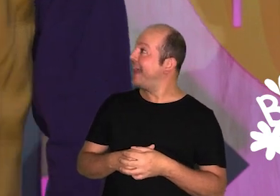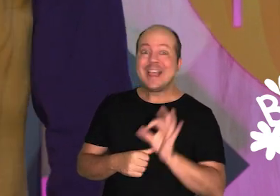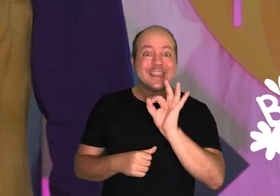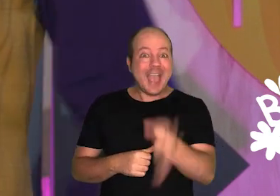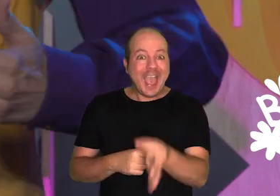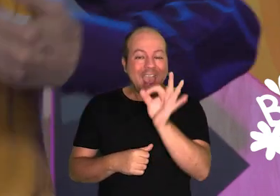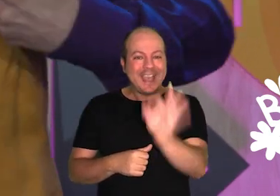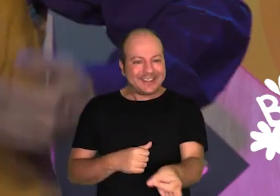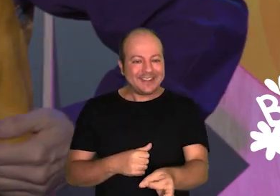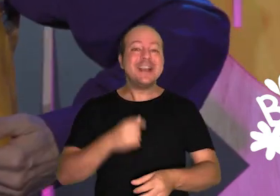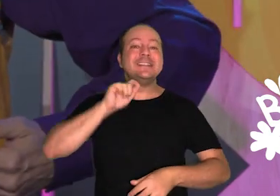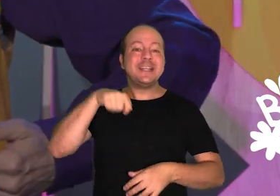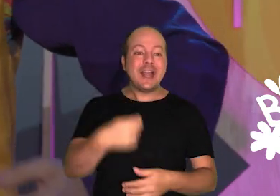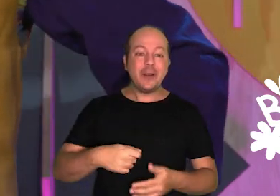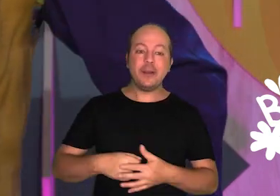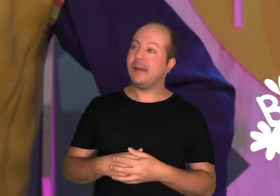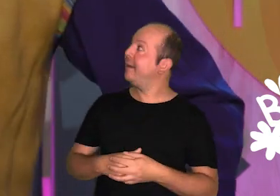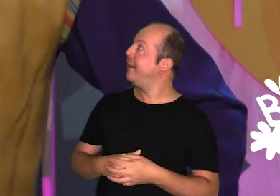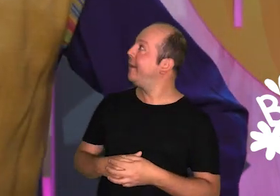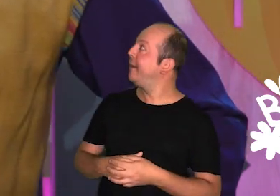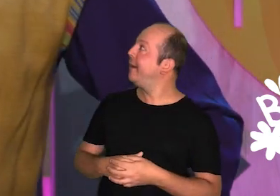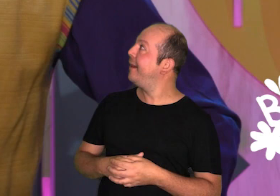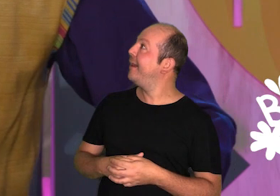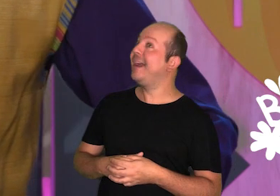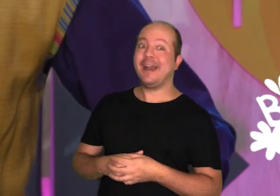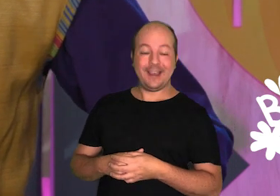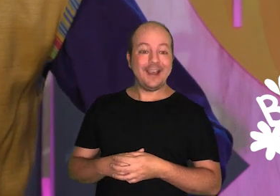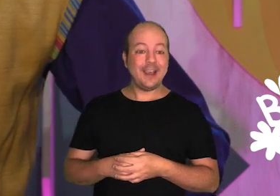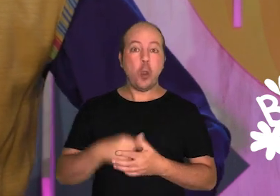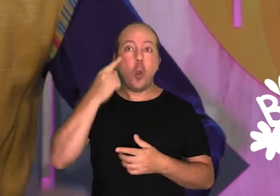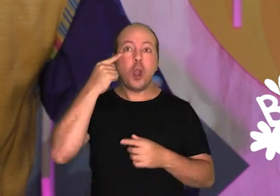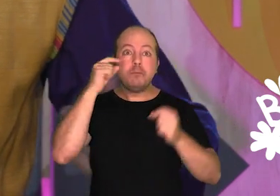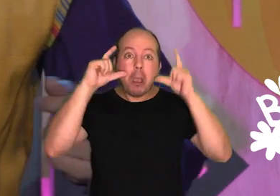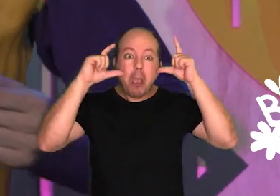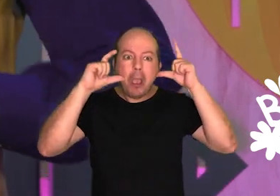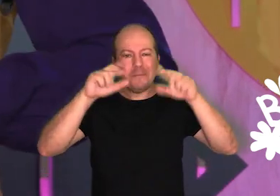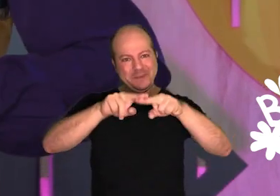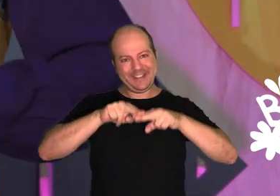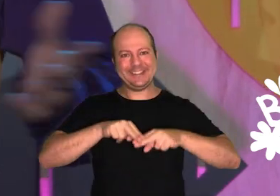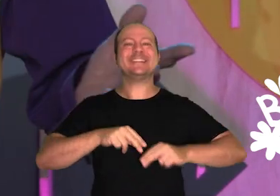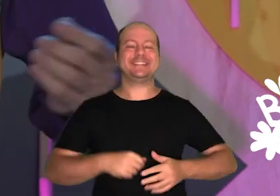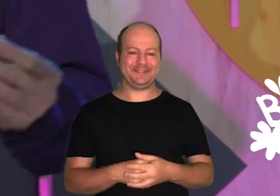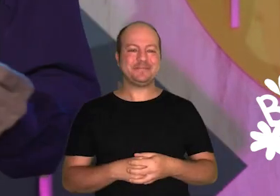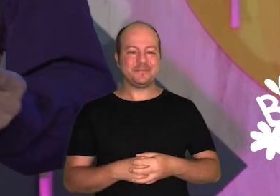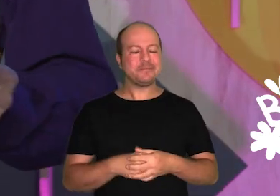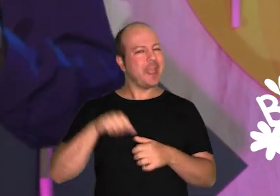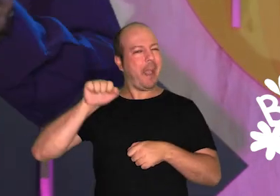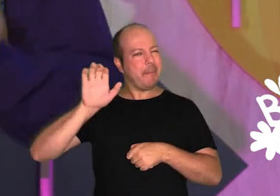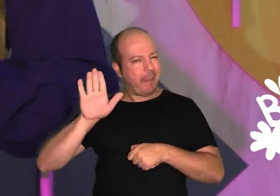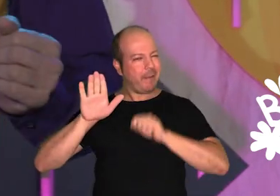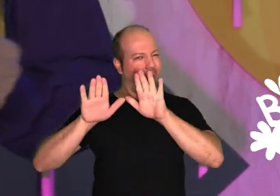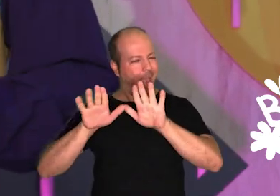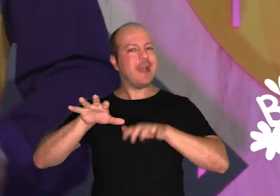Álvaro. E o meu sinal é... Porque eu tenho um olho grande. É por isso. A mímica é assim.